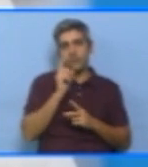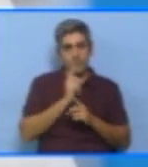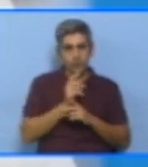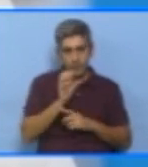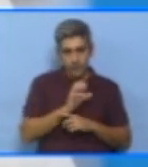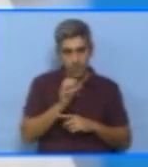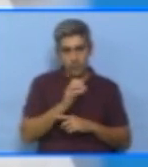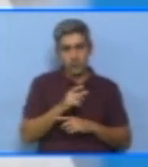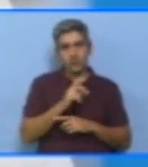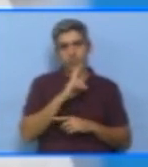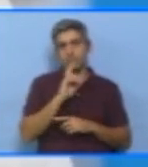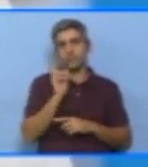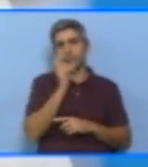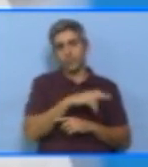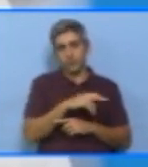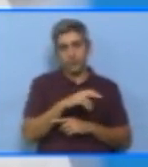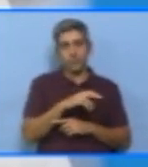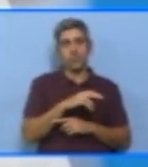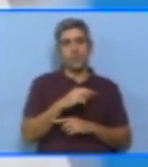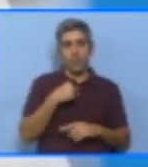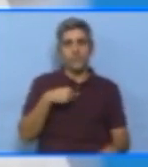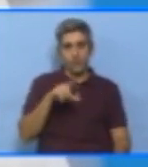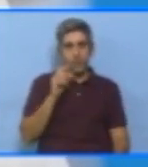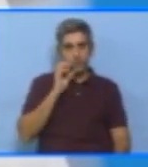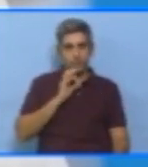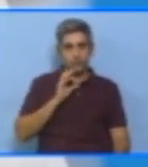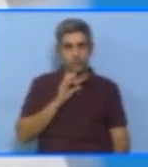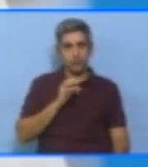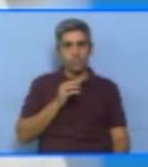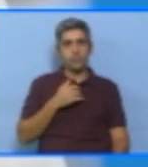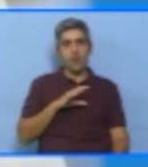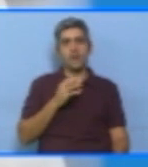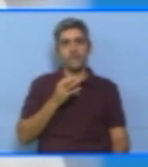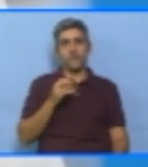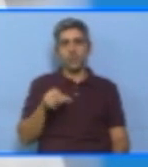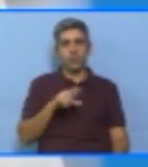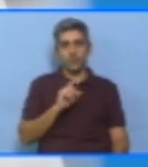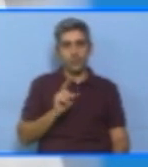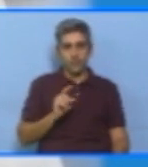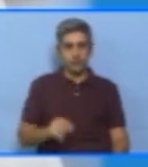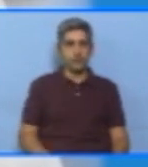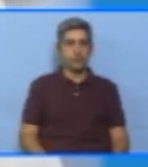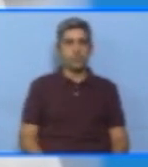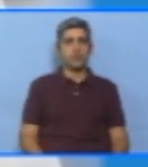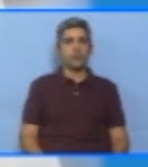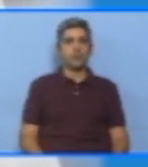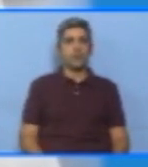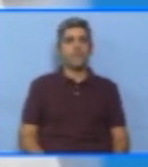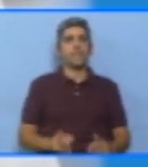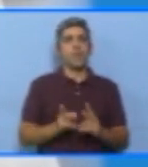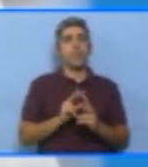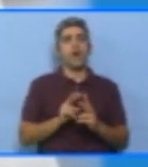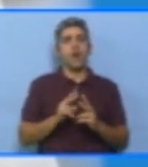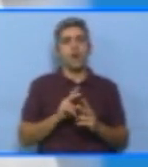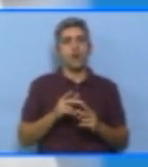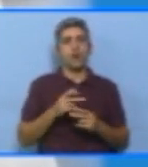modo. Ele respondeu: Eu vou, Senhor. Mas de facto não foi. Qual dos